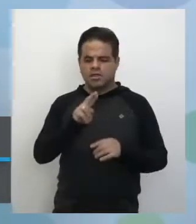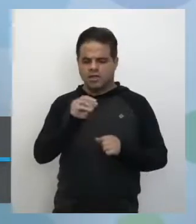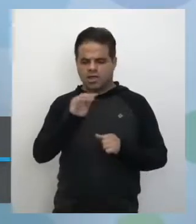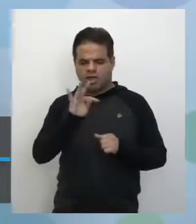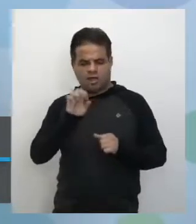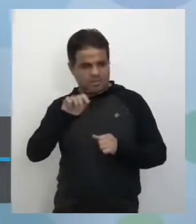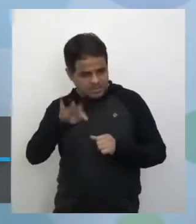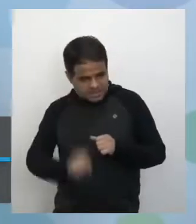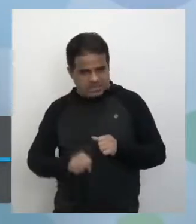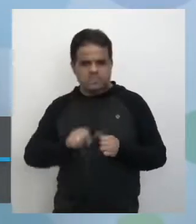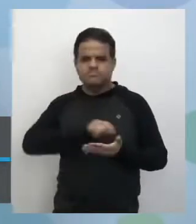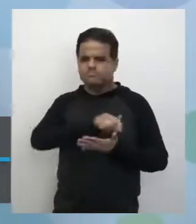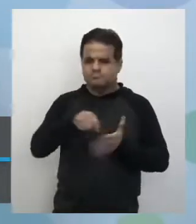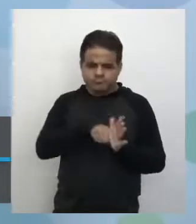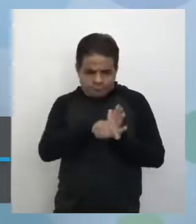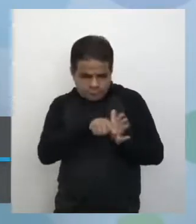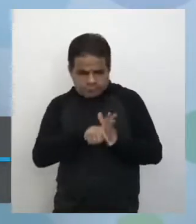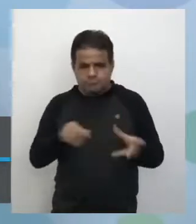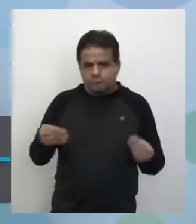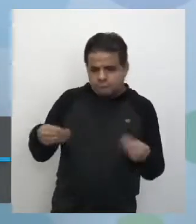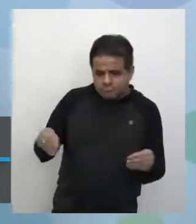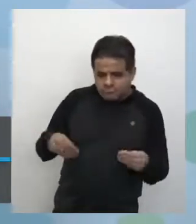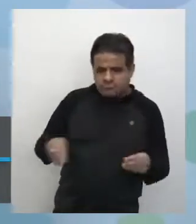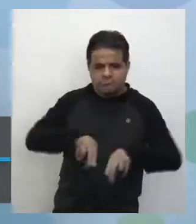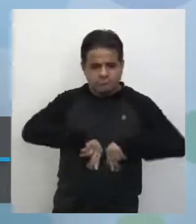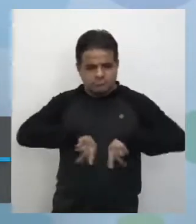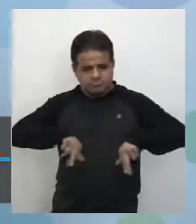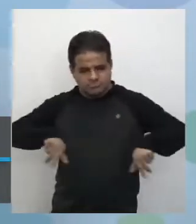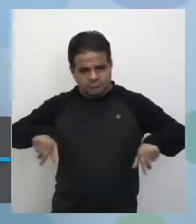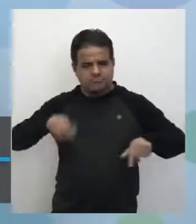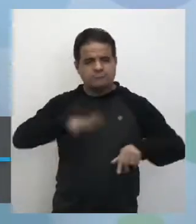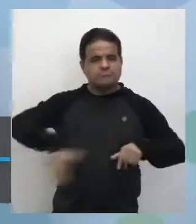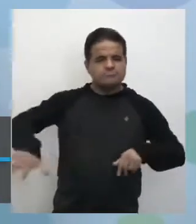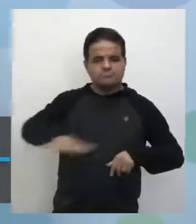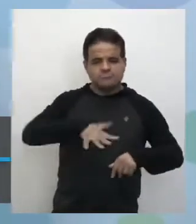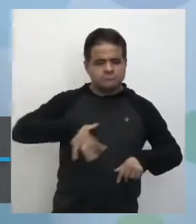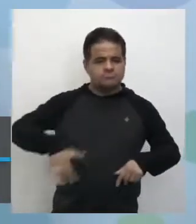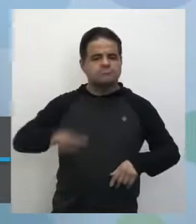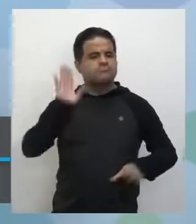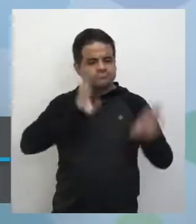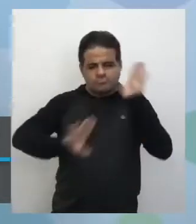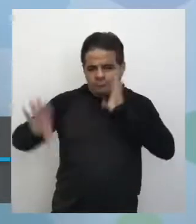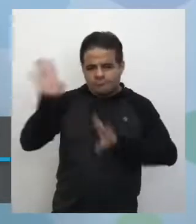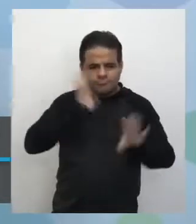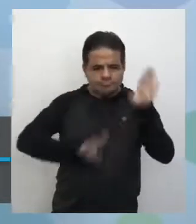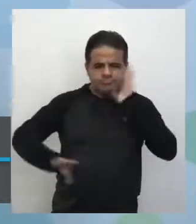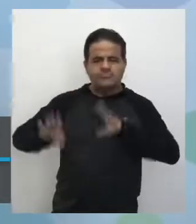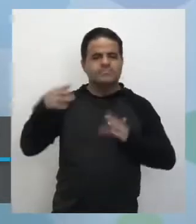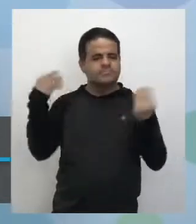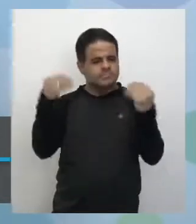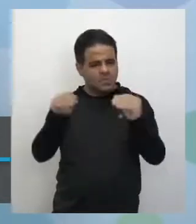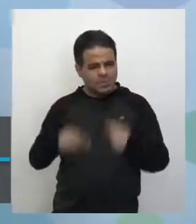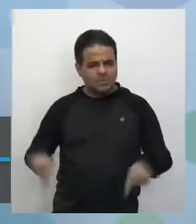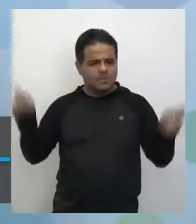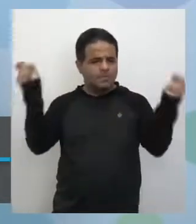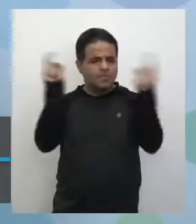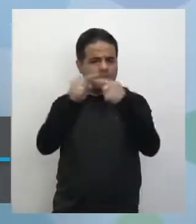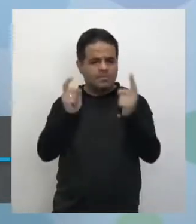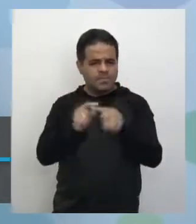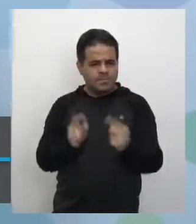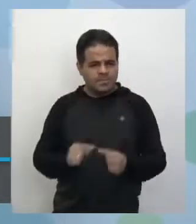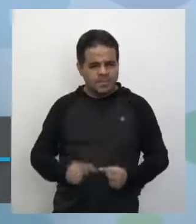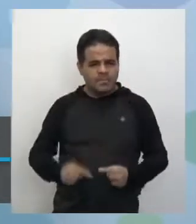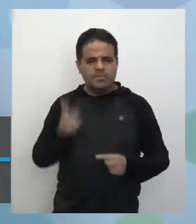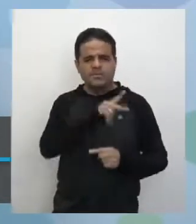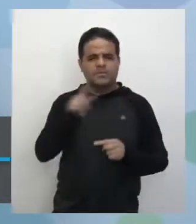vasos sanguíneos, construção de tecidos mole, órgãos artificiais. Olha, legal aqui, colocou bastante aplicação aqui pra gente.